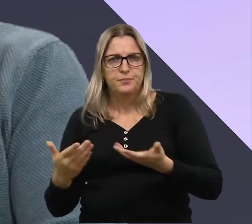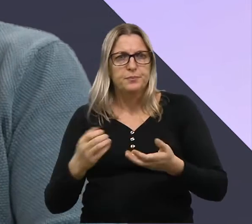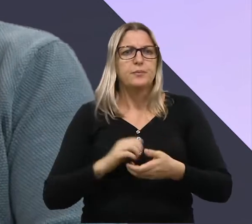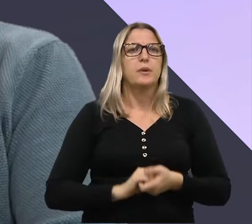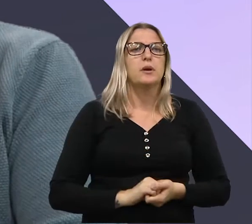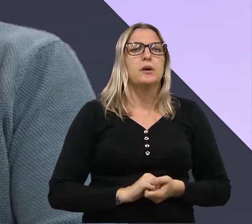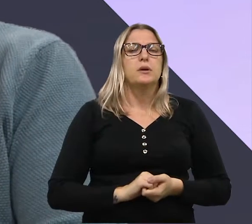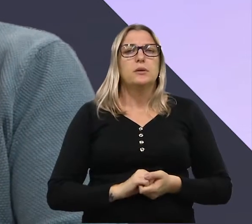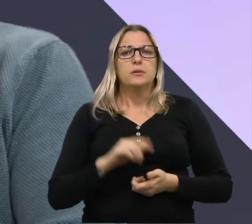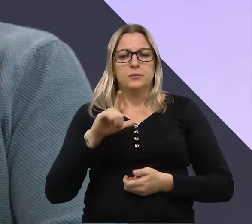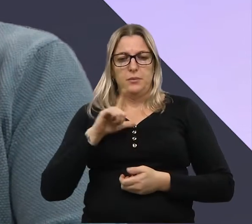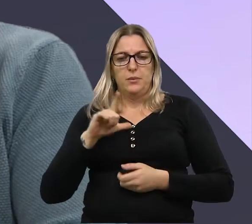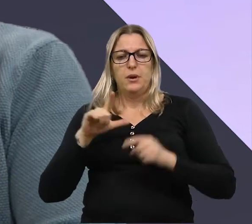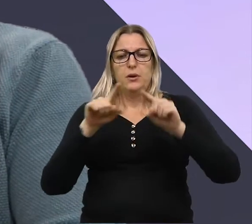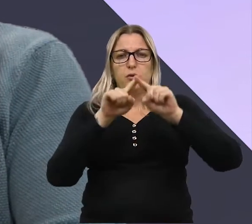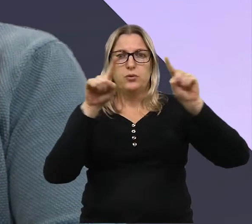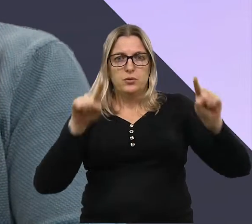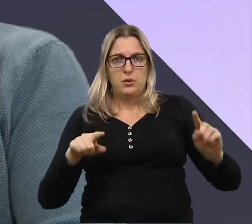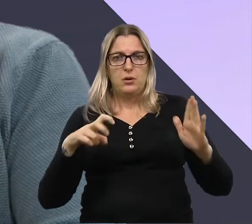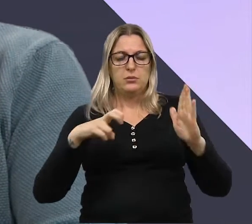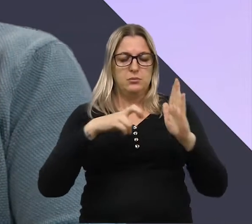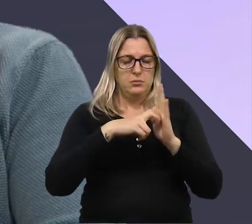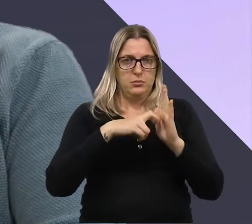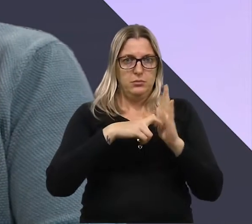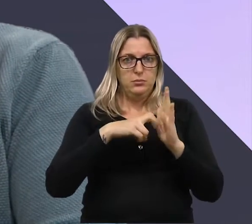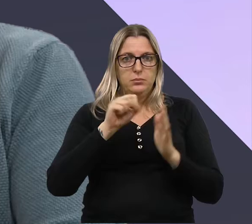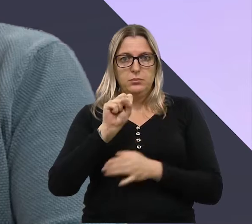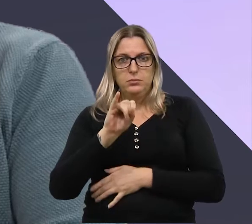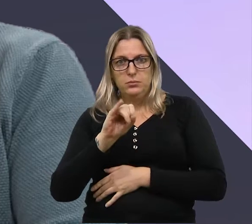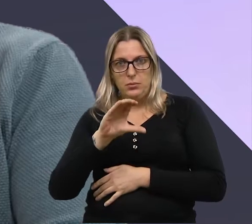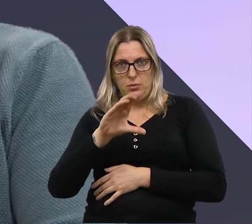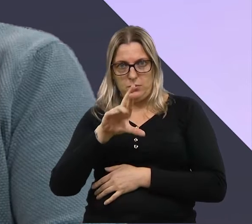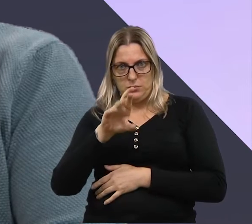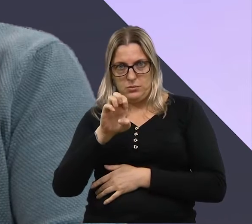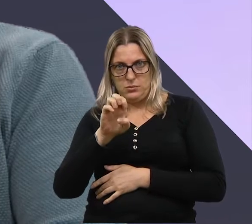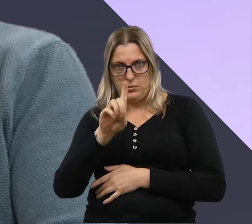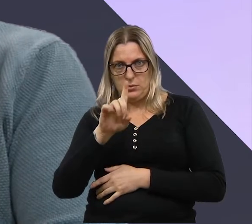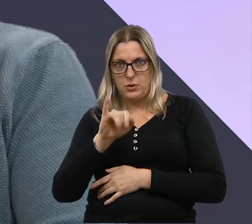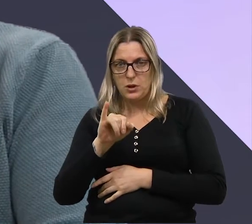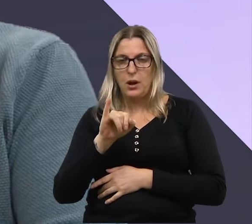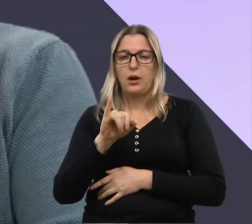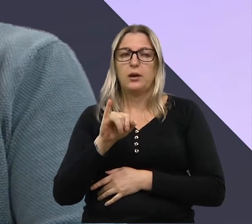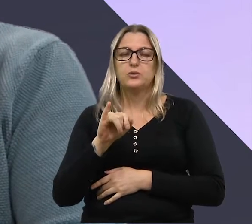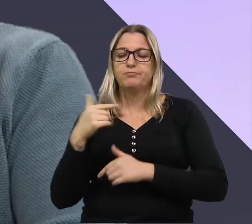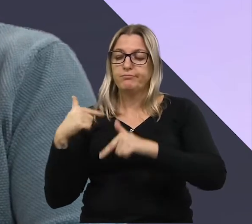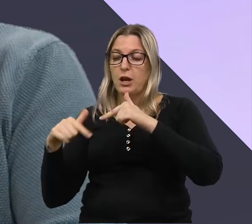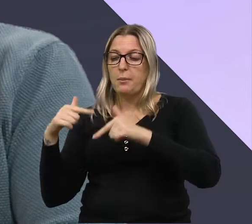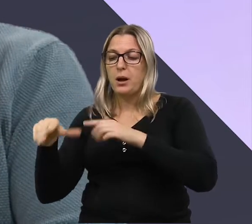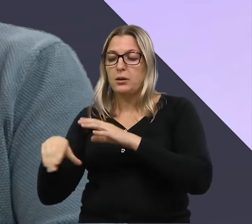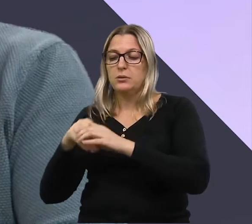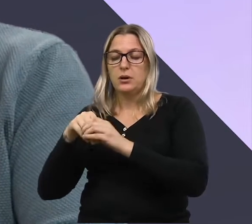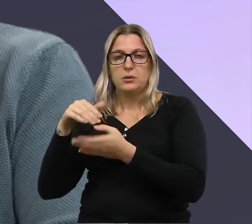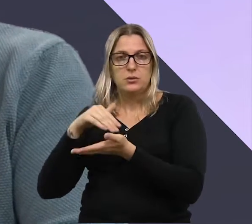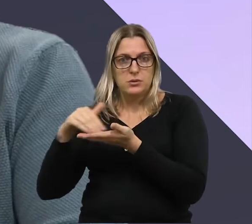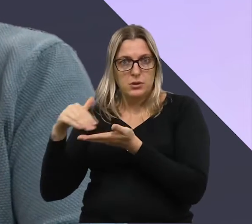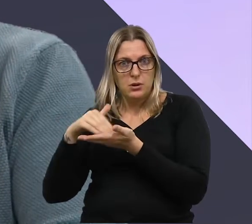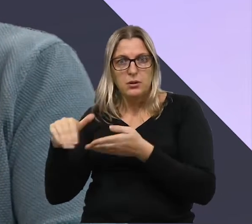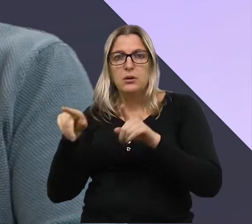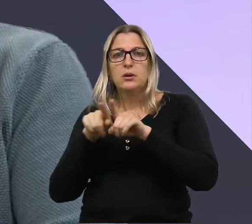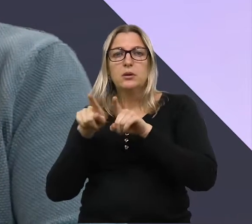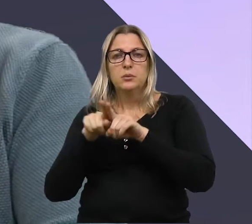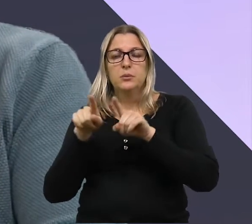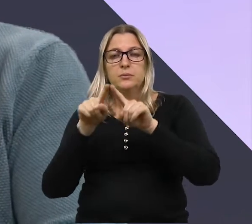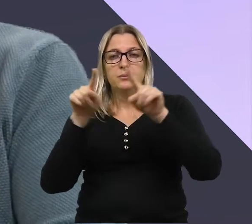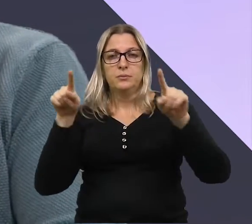assim hoje funcionários do Sicredi que é a empresa conveniada Trabalhando dentro da secretaria e mais os